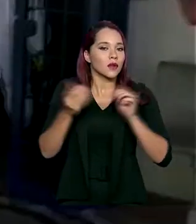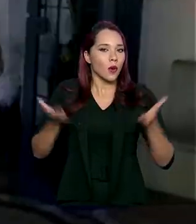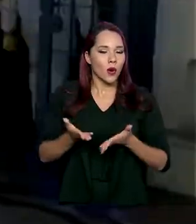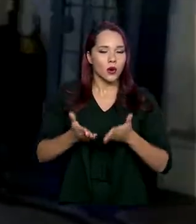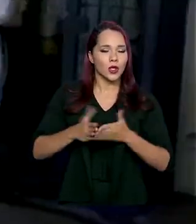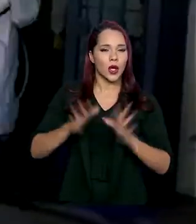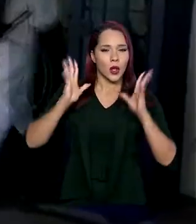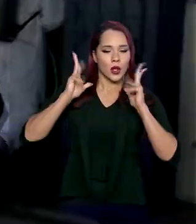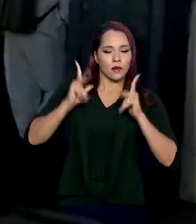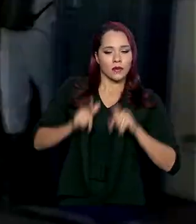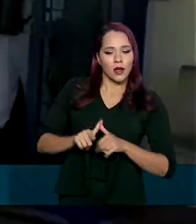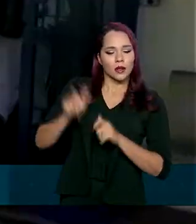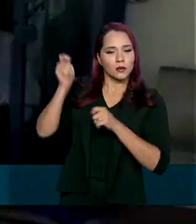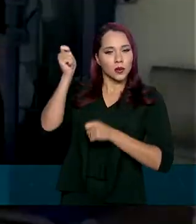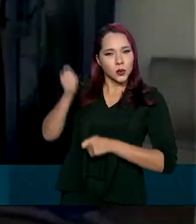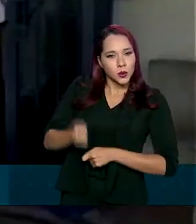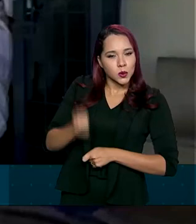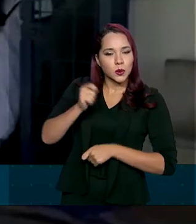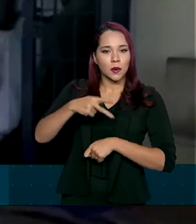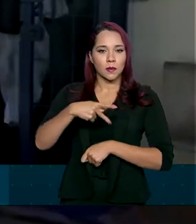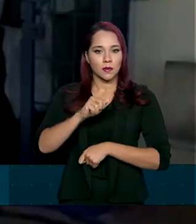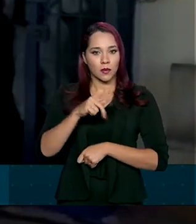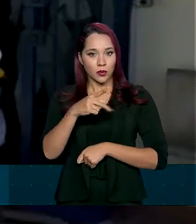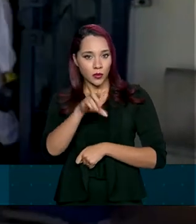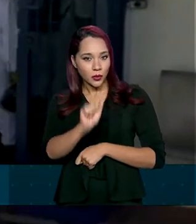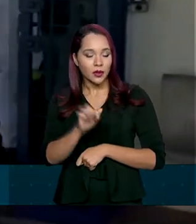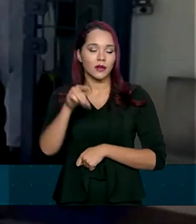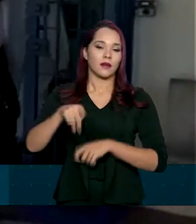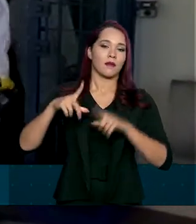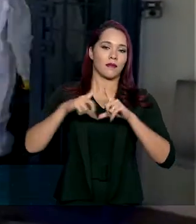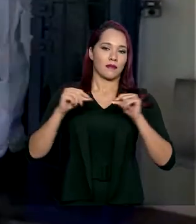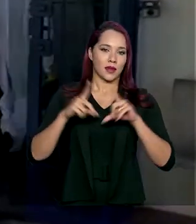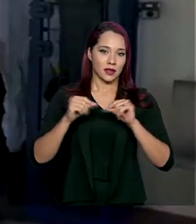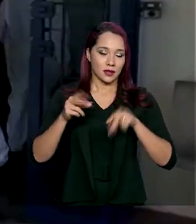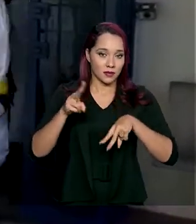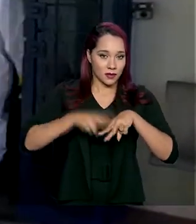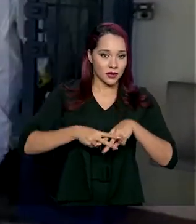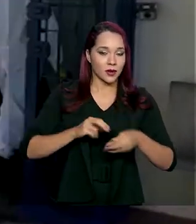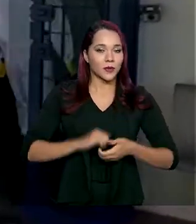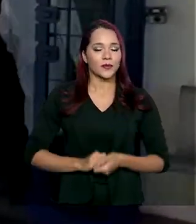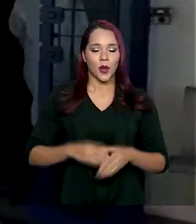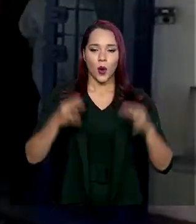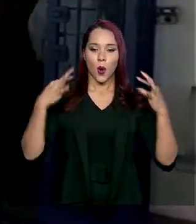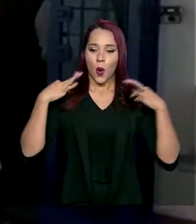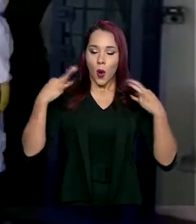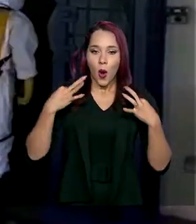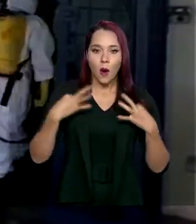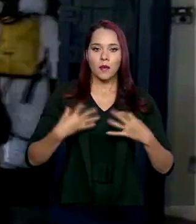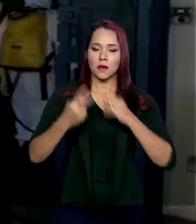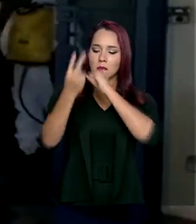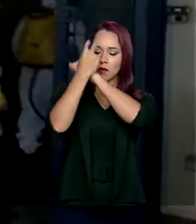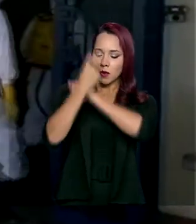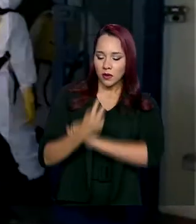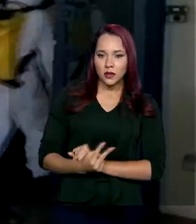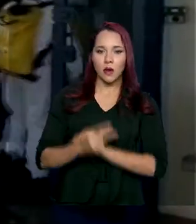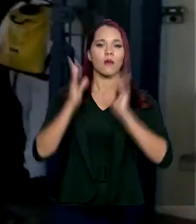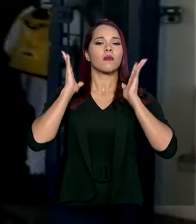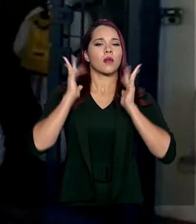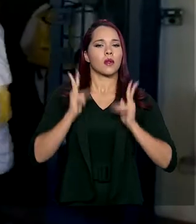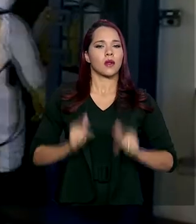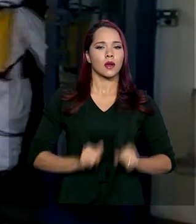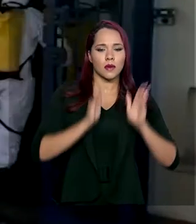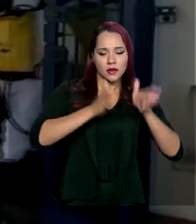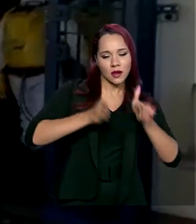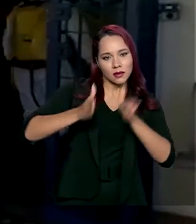desinfecção da Papuda, a penitenciária do Distrito Federal. Com roupas e equipamentos especiais, eles higienizaram os